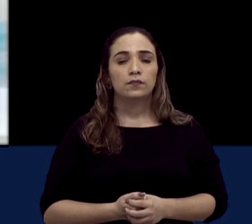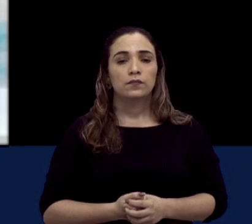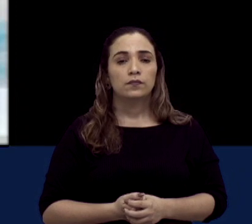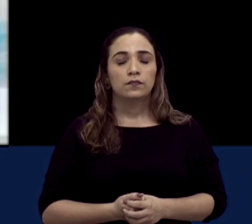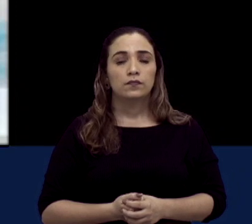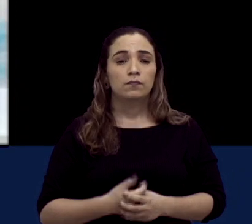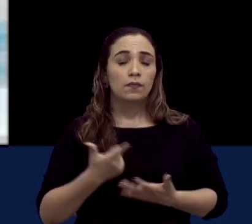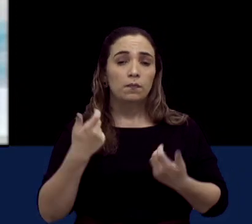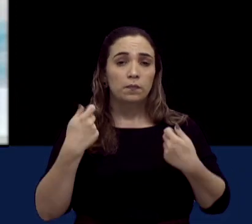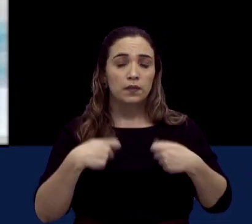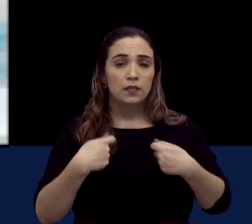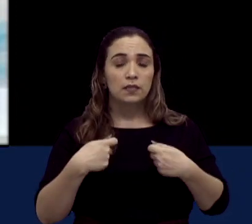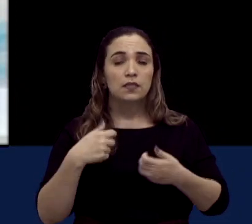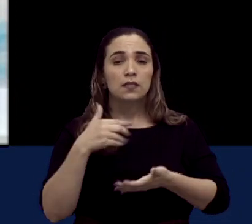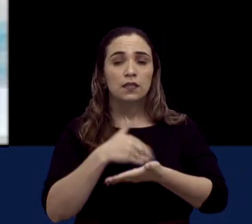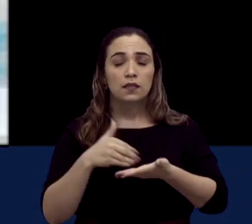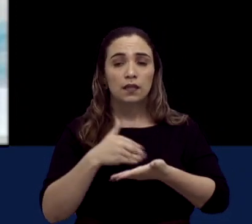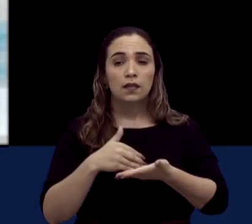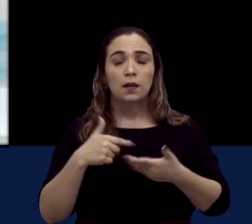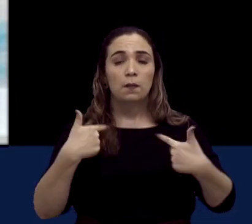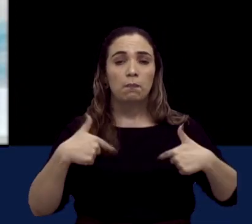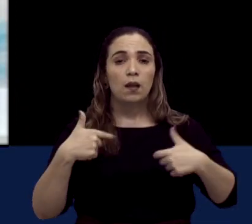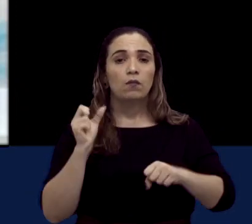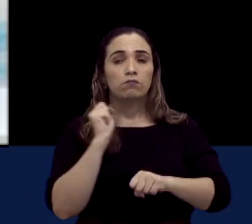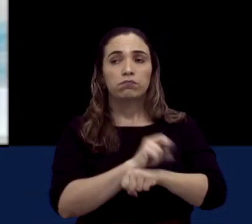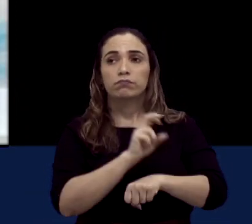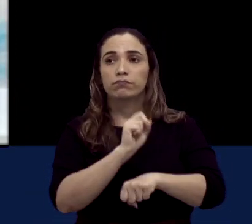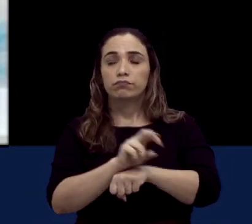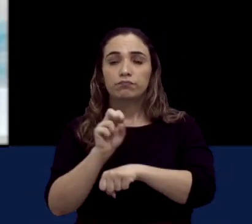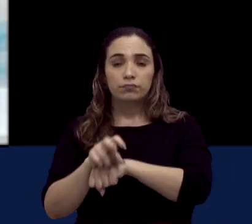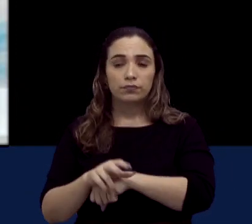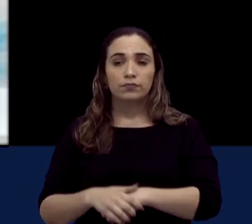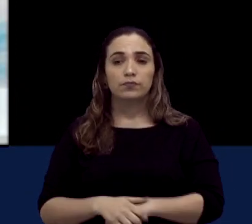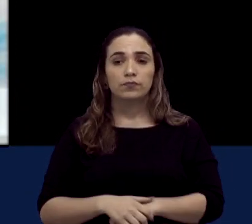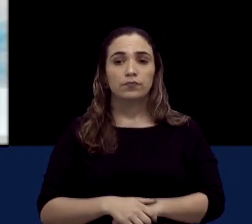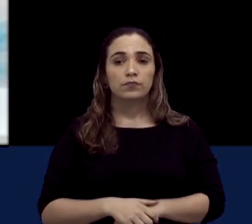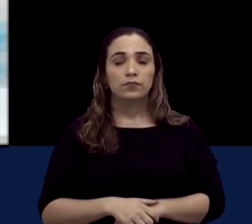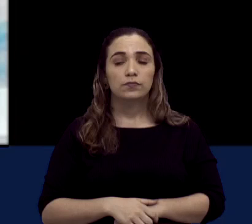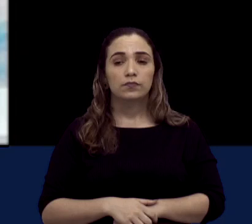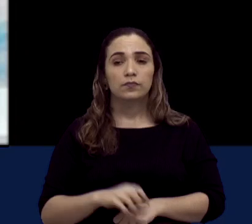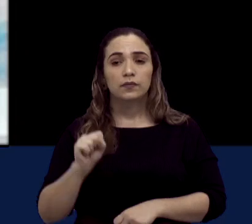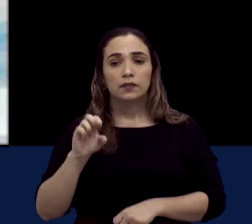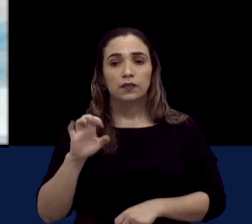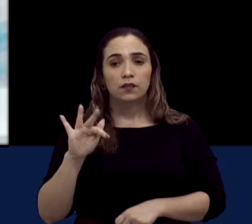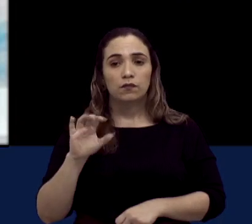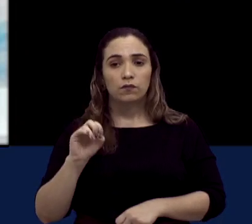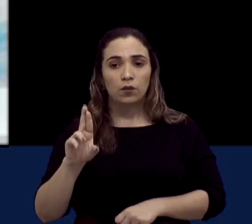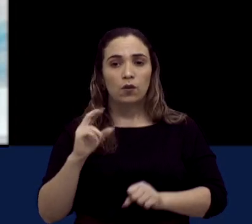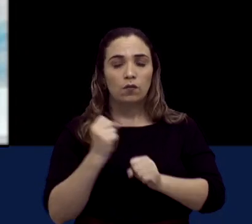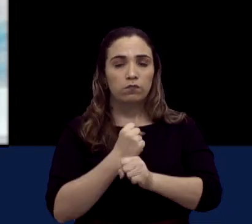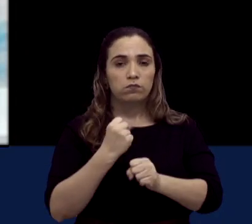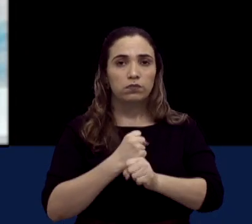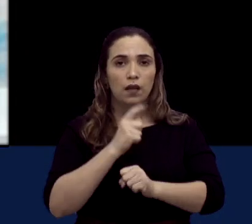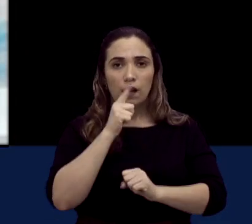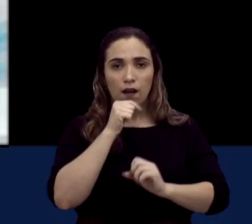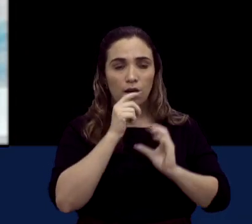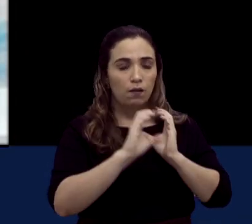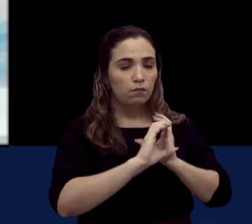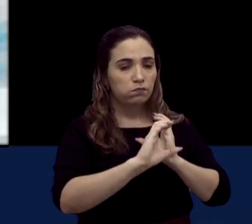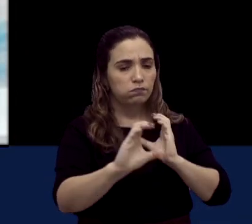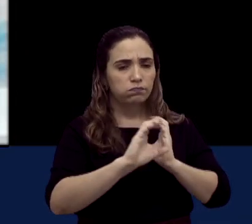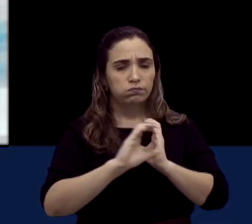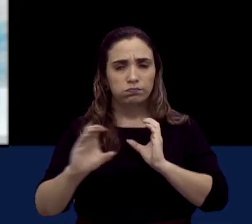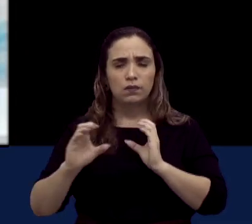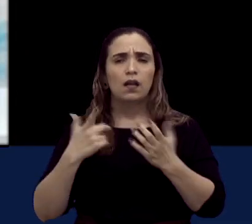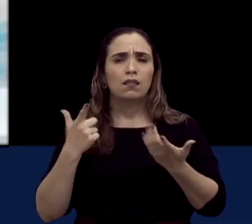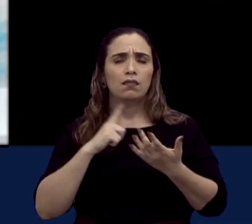proporcione empregos, geração de empregos formais, a CEFOL, com a cobertura de esgoto e de água, e assim